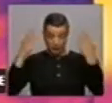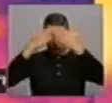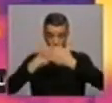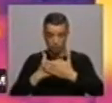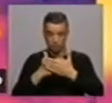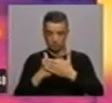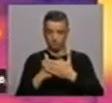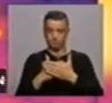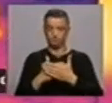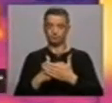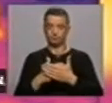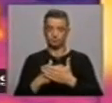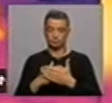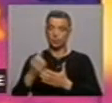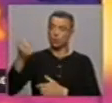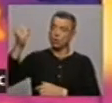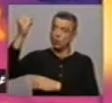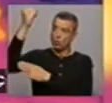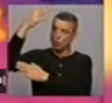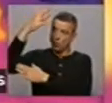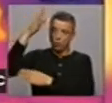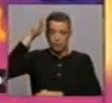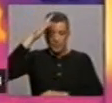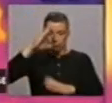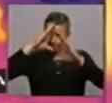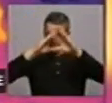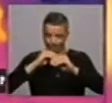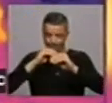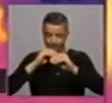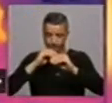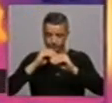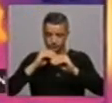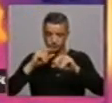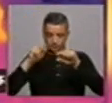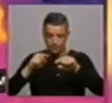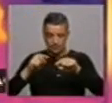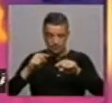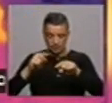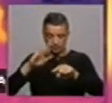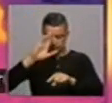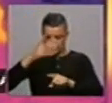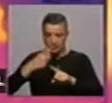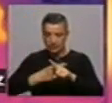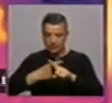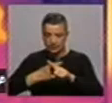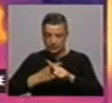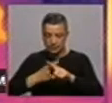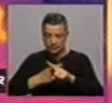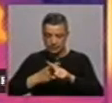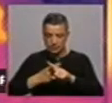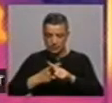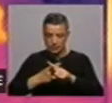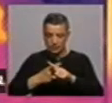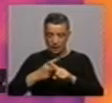porque, obviamente, não temos a luz para saber onde é que estão as espécies animais. Obviamente que estes ecologistas estavam particularmente interessados em espécies em vias de